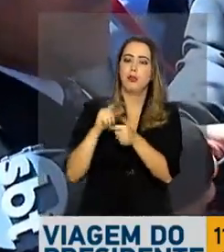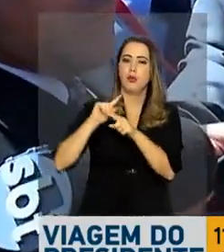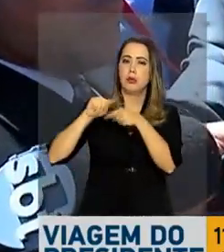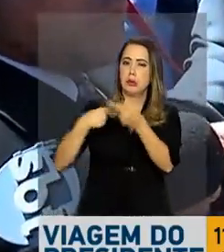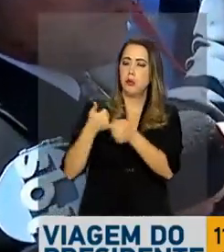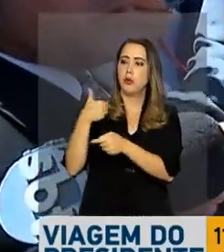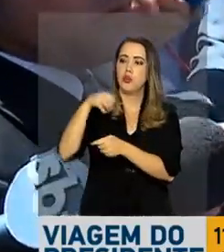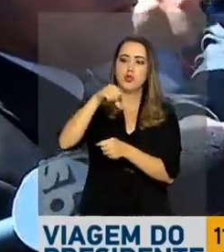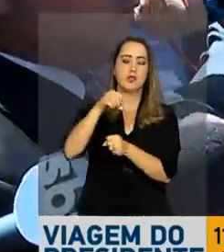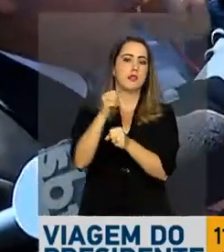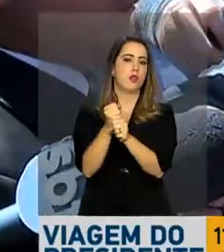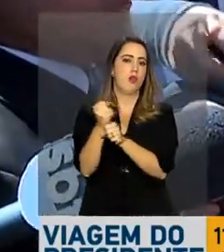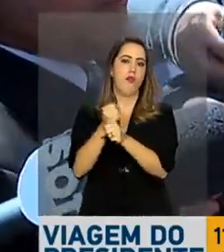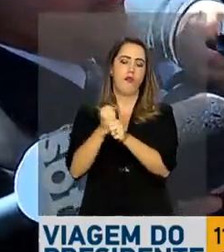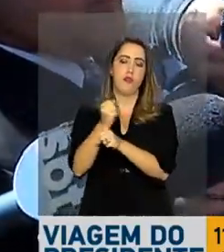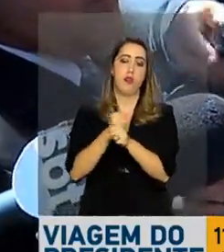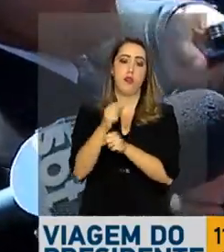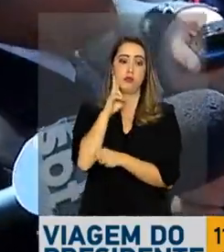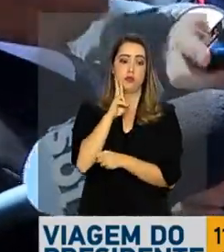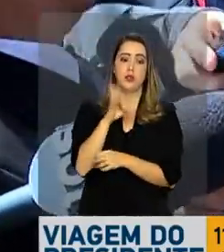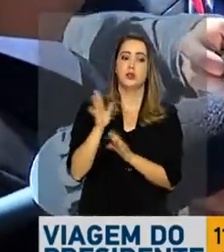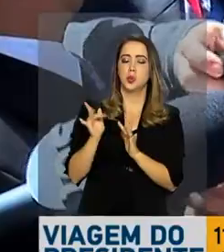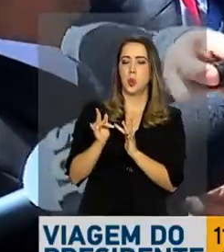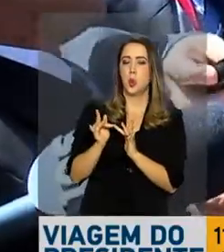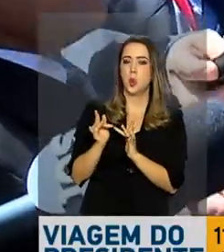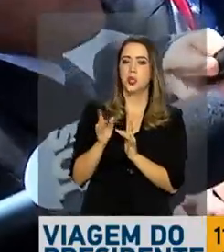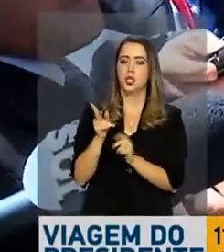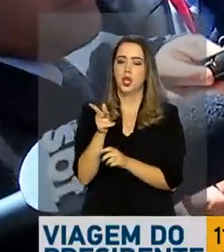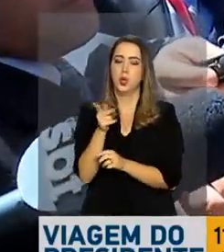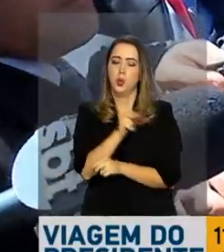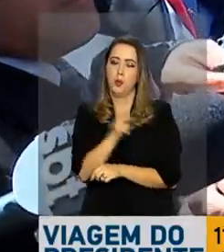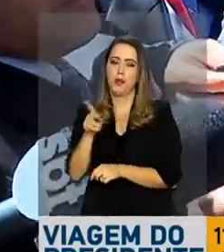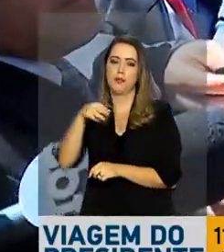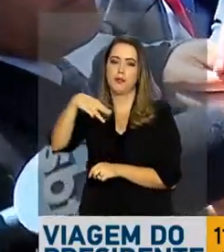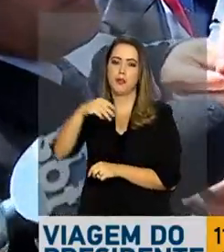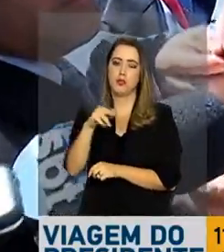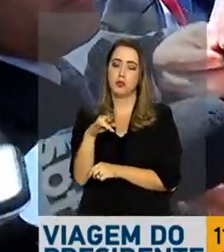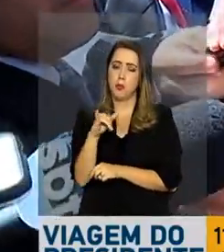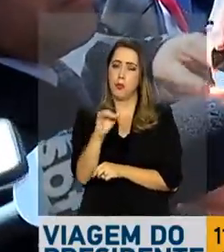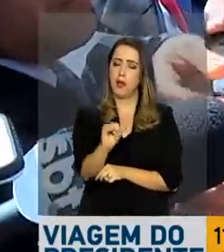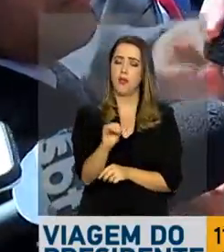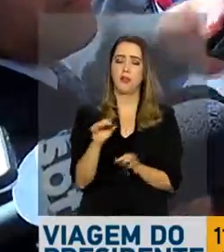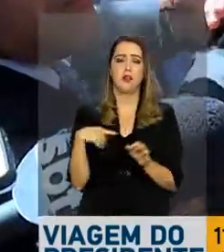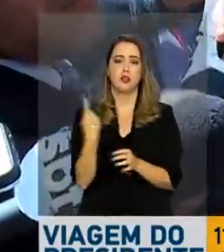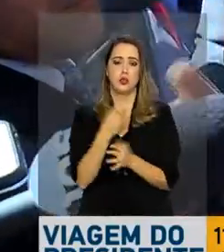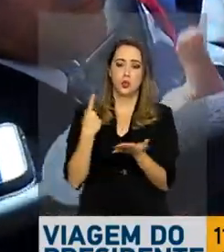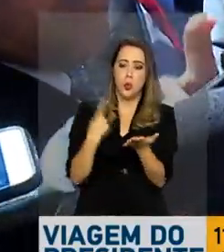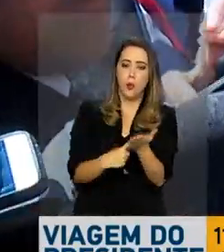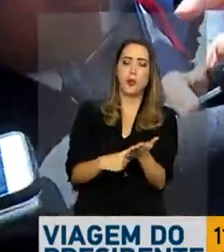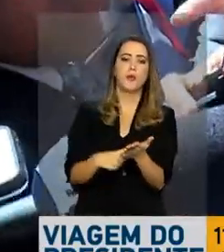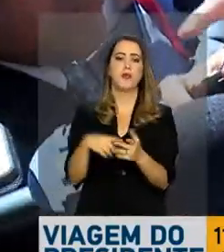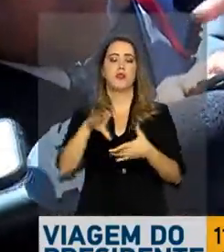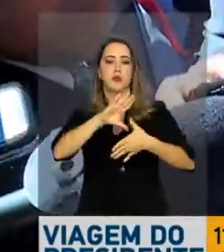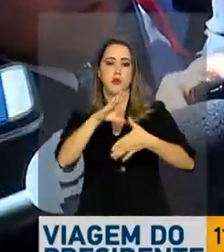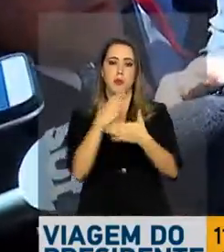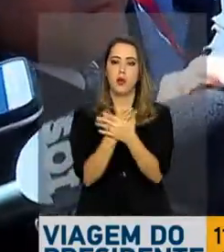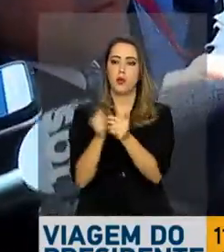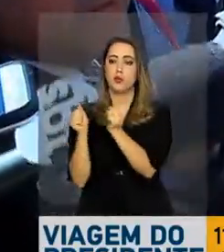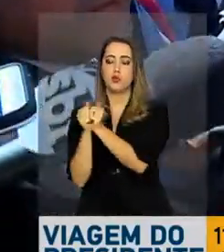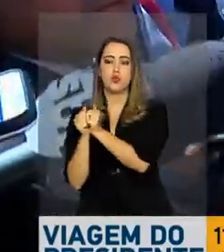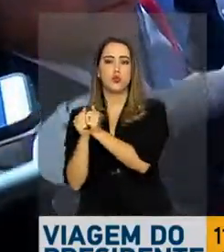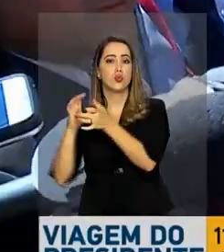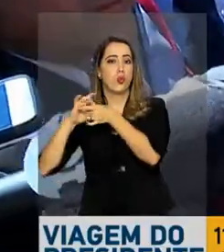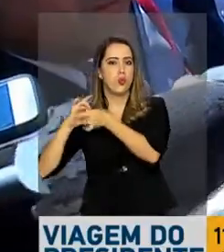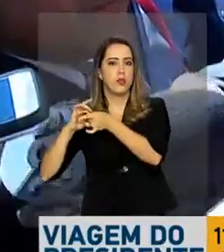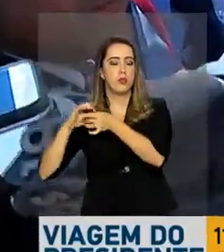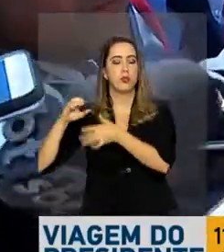19 anos, foi isso que eu e o Macri concordamos, nós talvez fechemos em definitivo o acordo Mercosul-União Europeia.